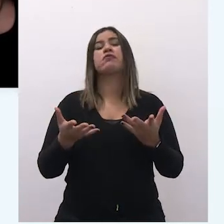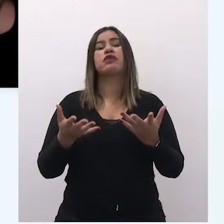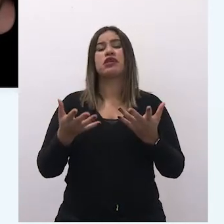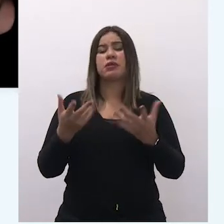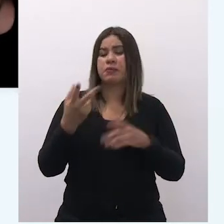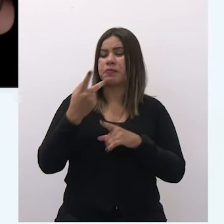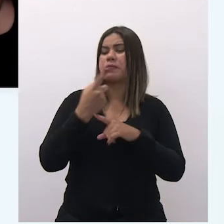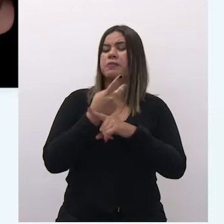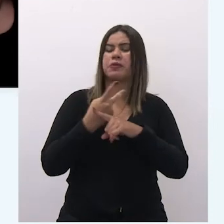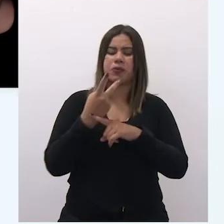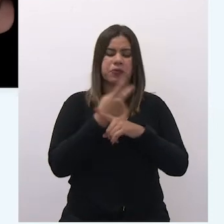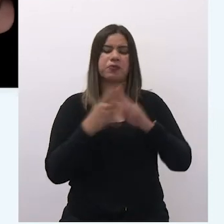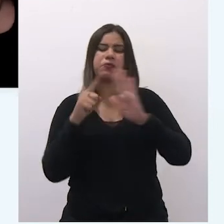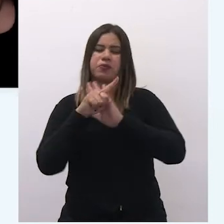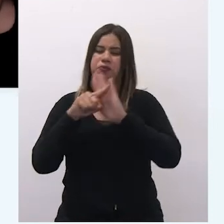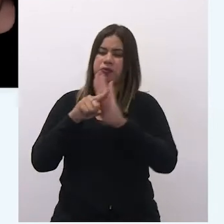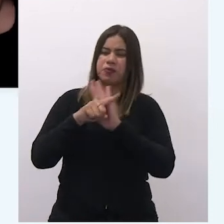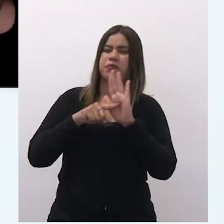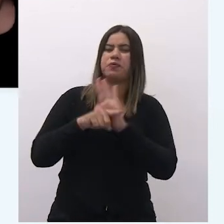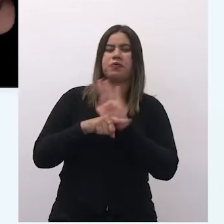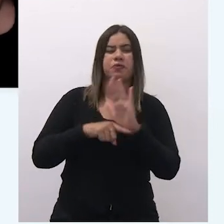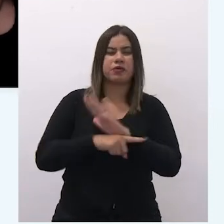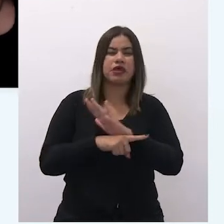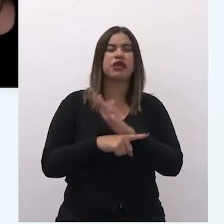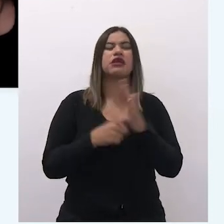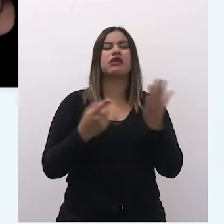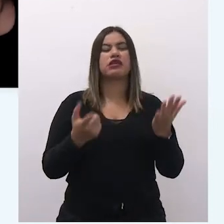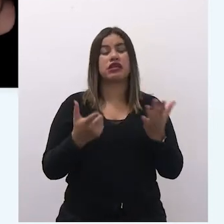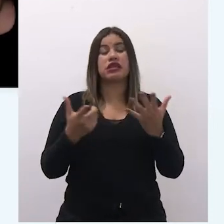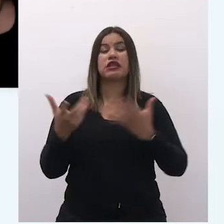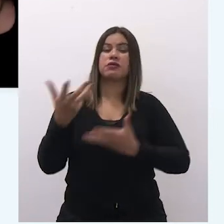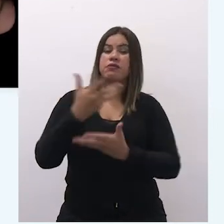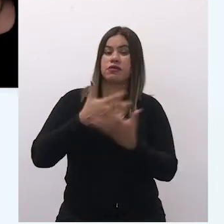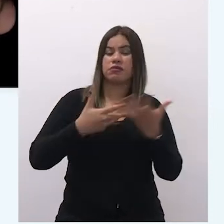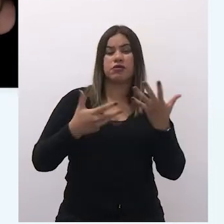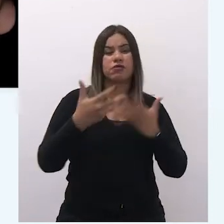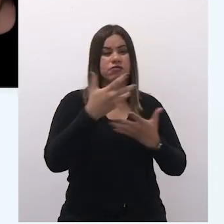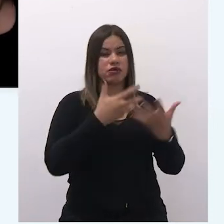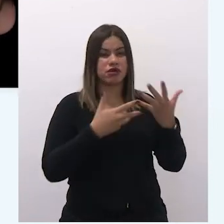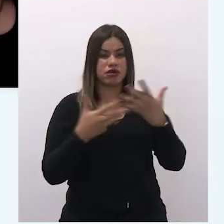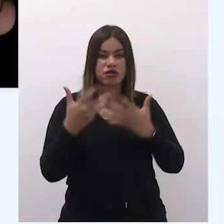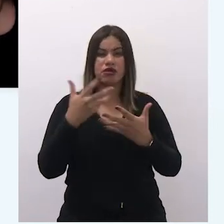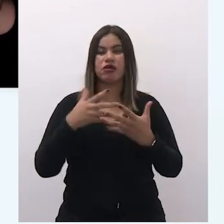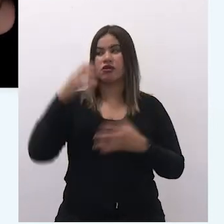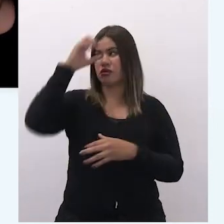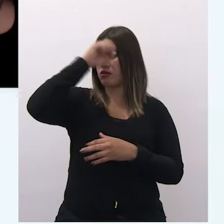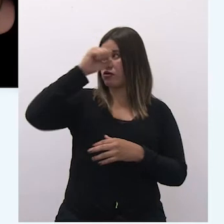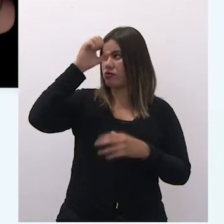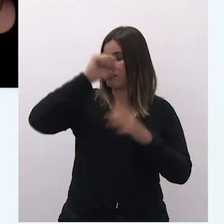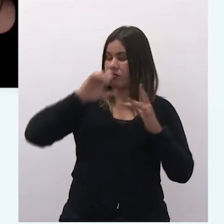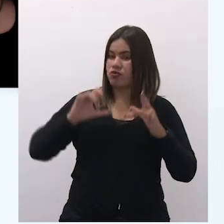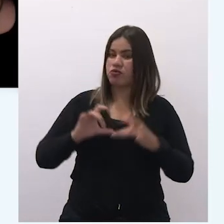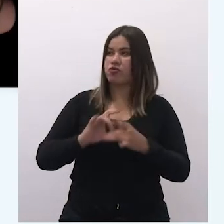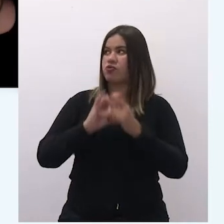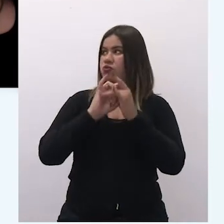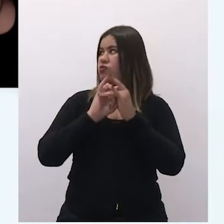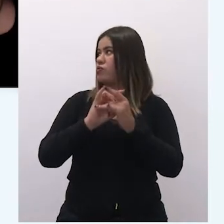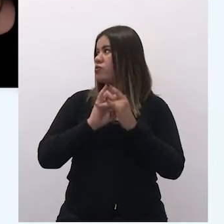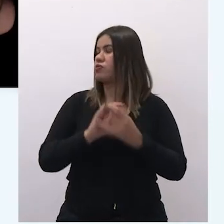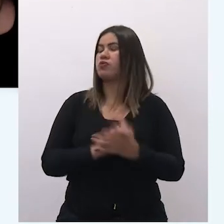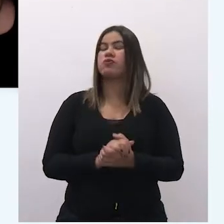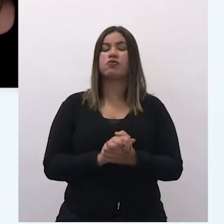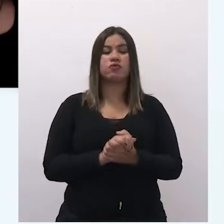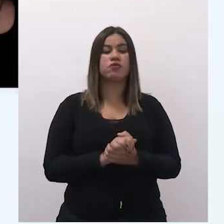busca, pesquisa, que envolva a coletividade, né? A construção do conhecimento coletivo e